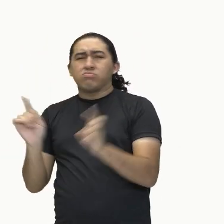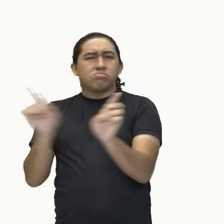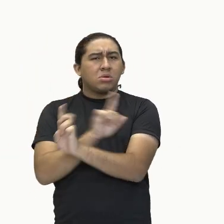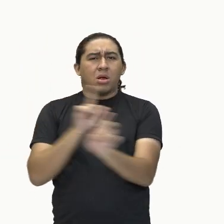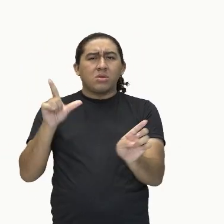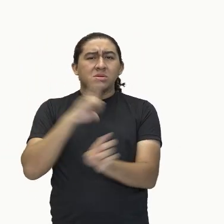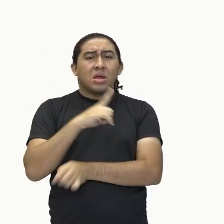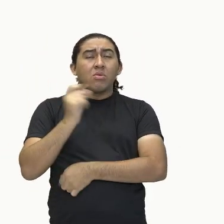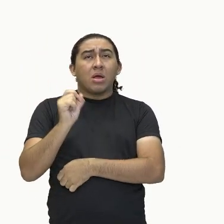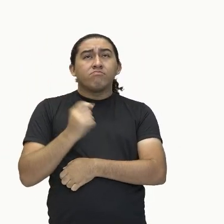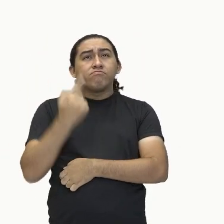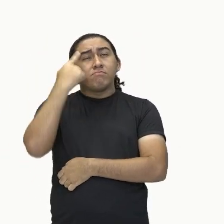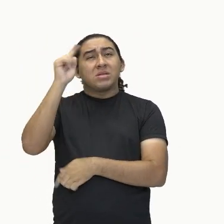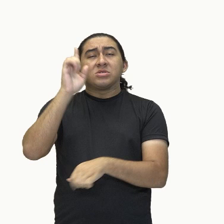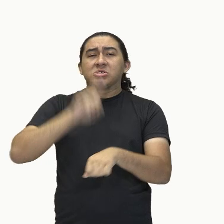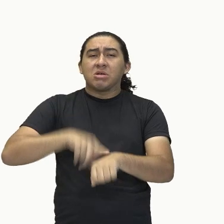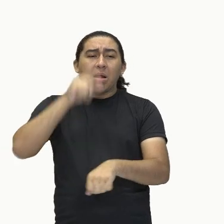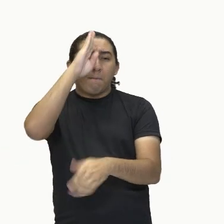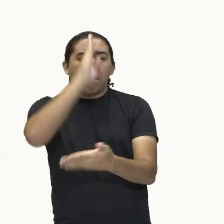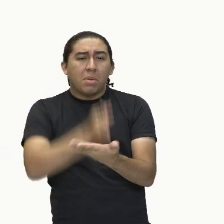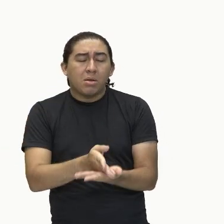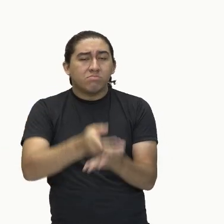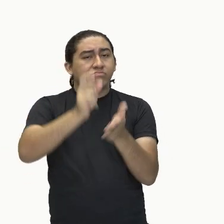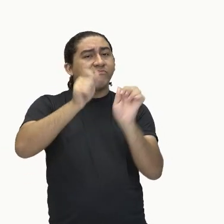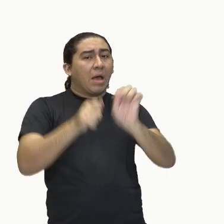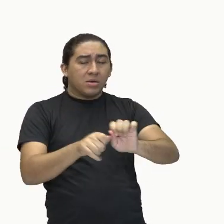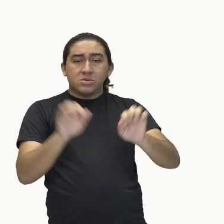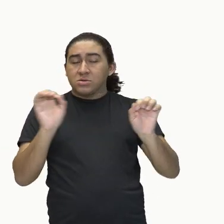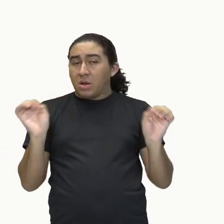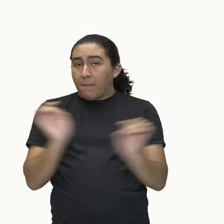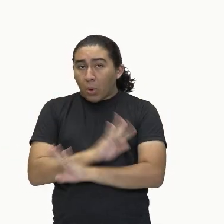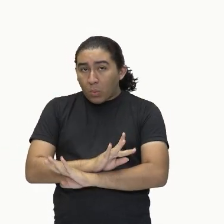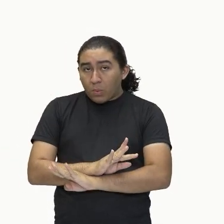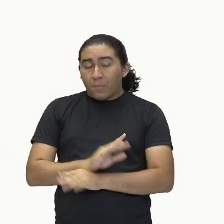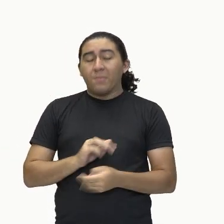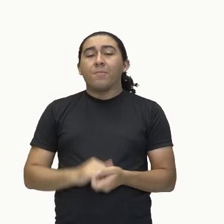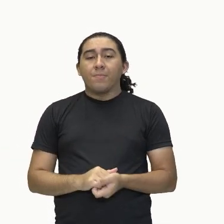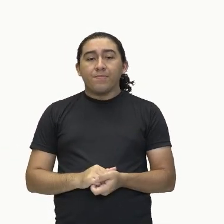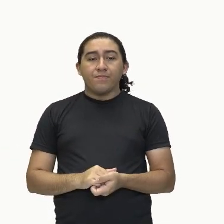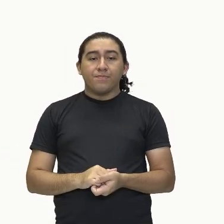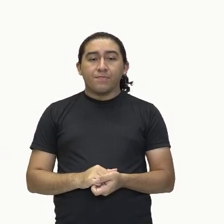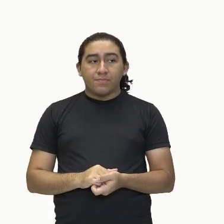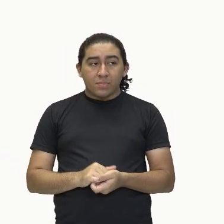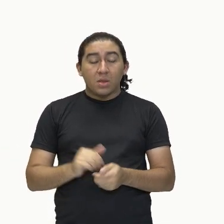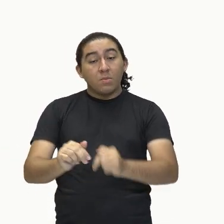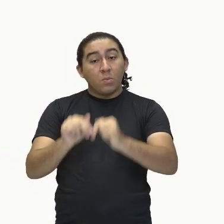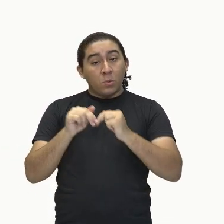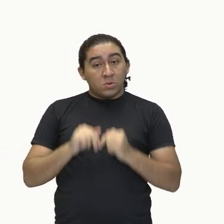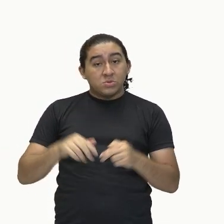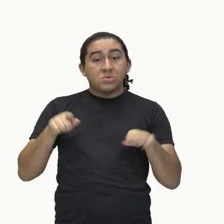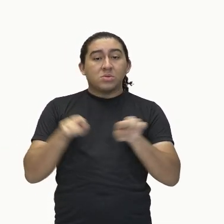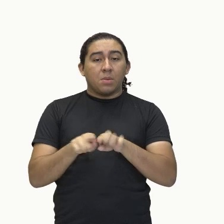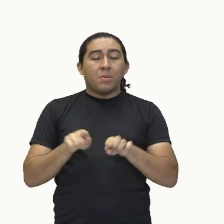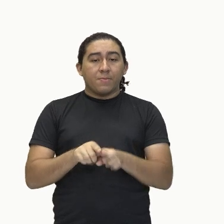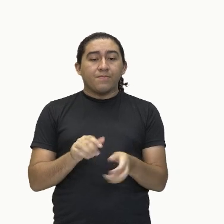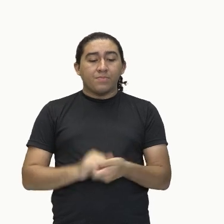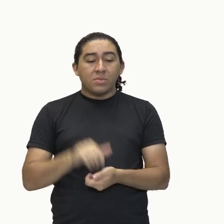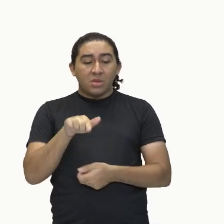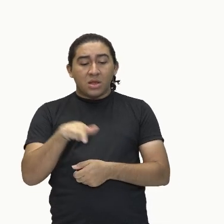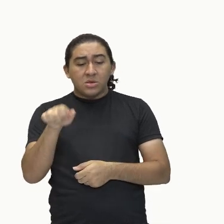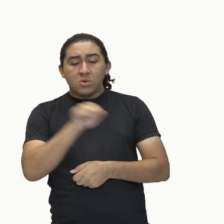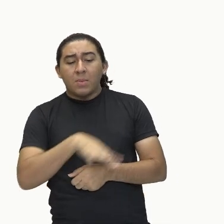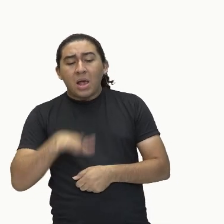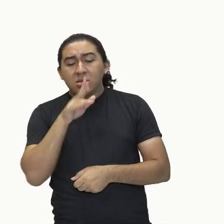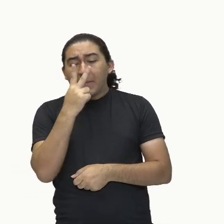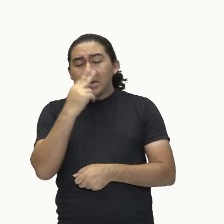de forma imediata, certo? E que, por surgir desta forma, em um meio